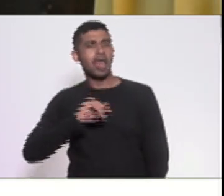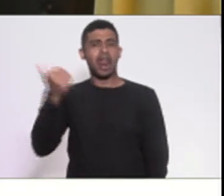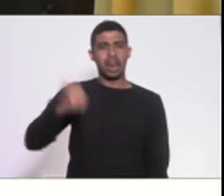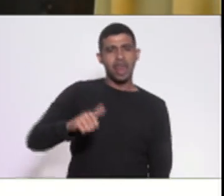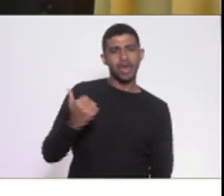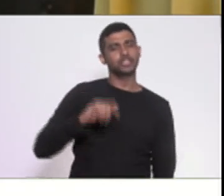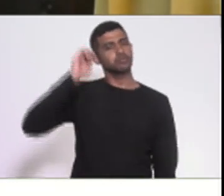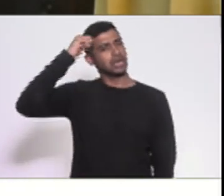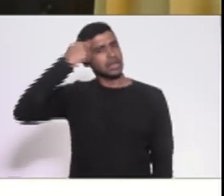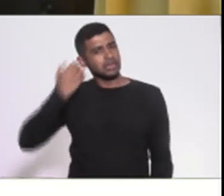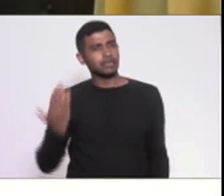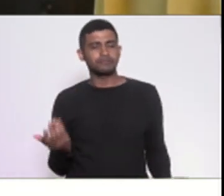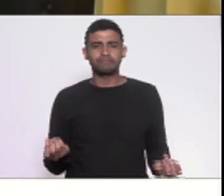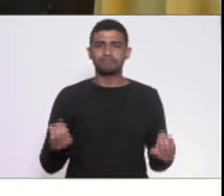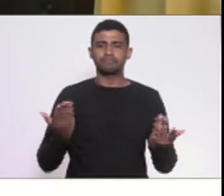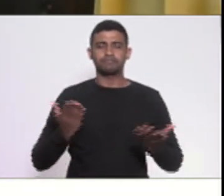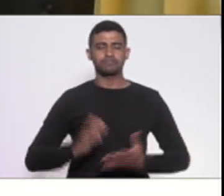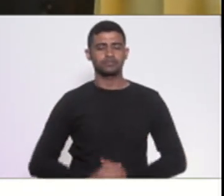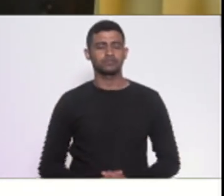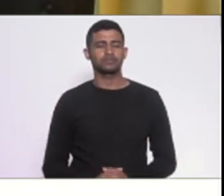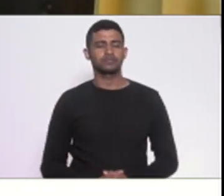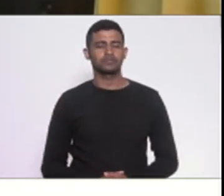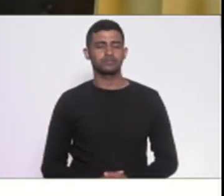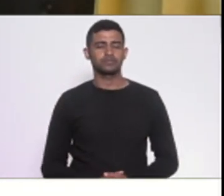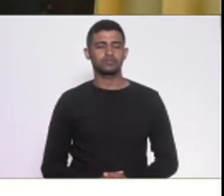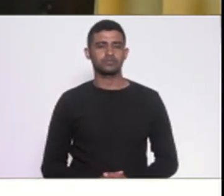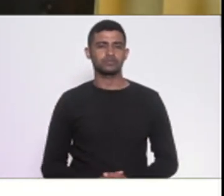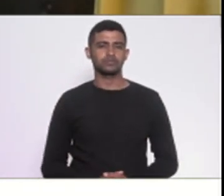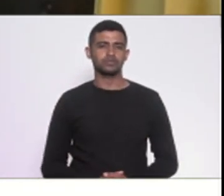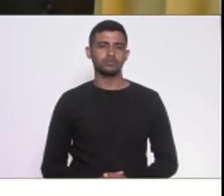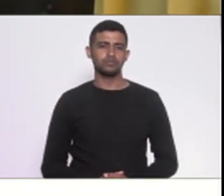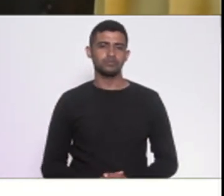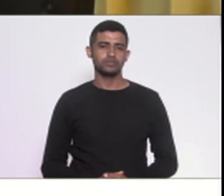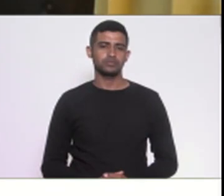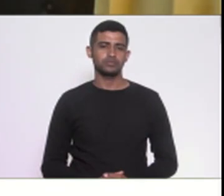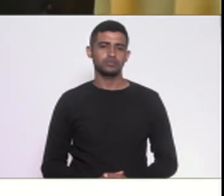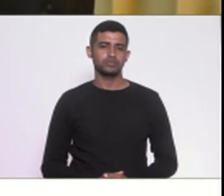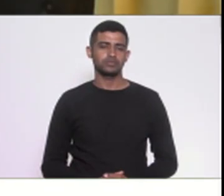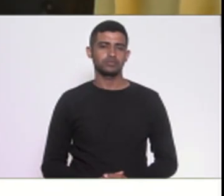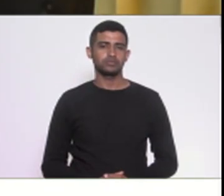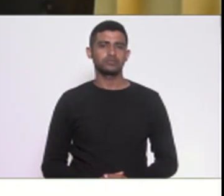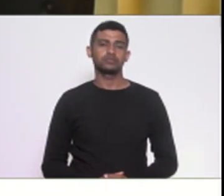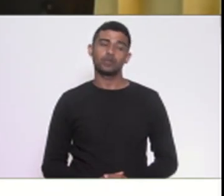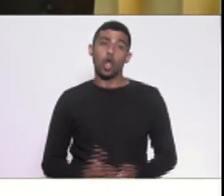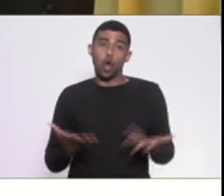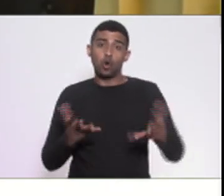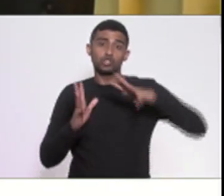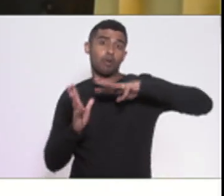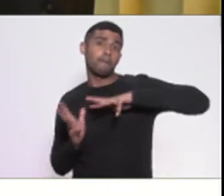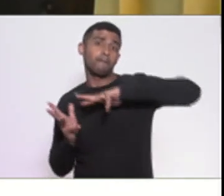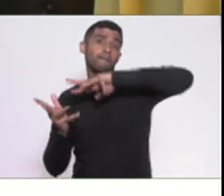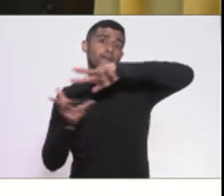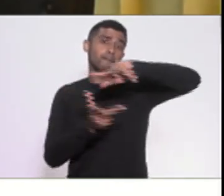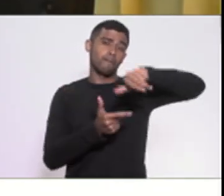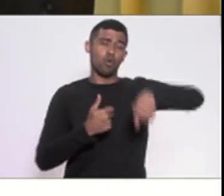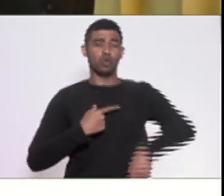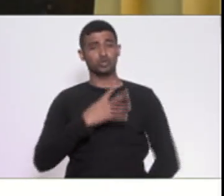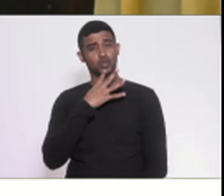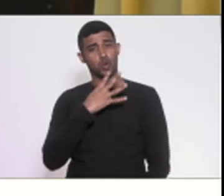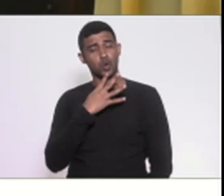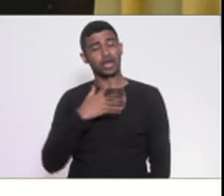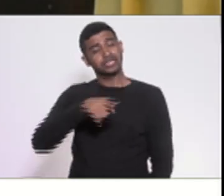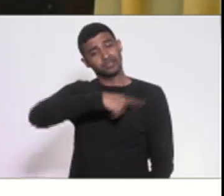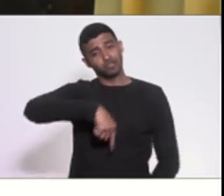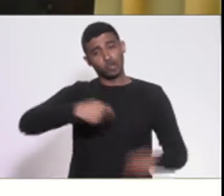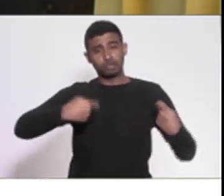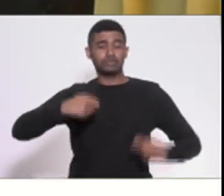enfim. E é um caso internacional hoje, mas que nos traz a